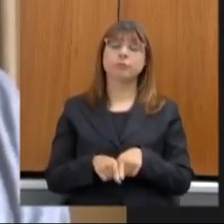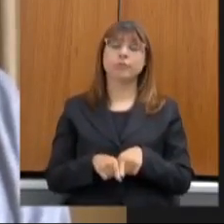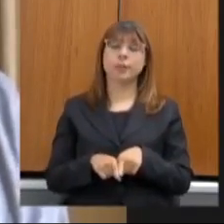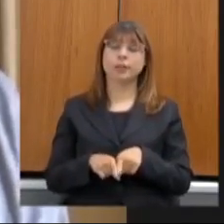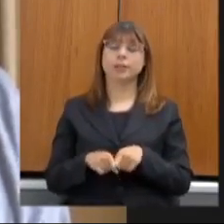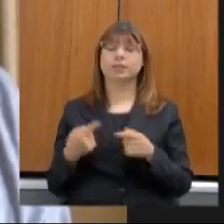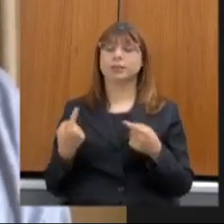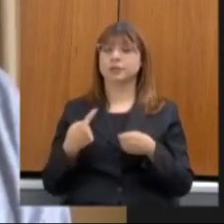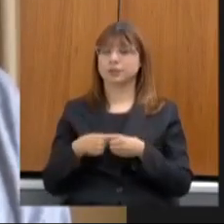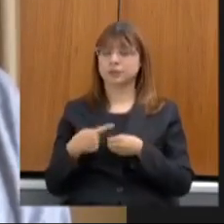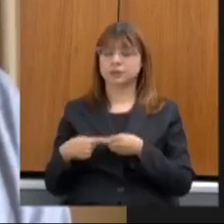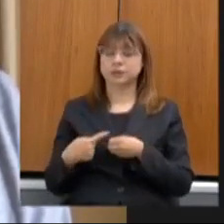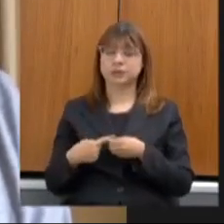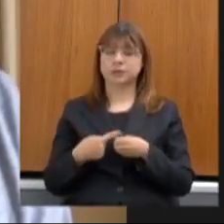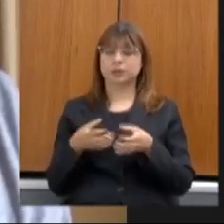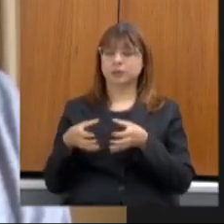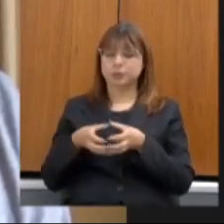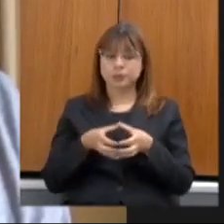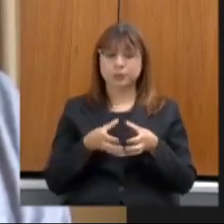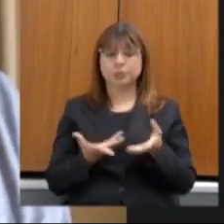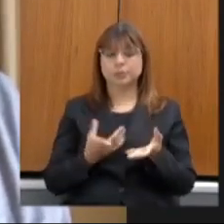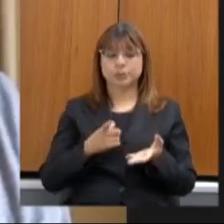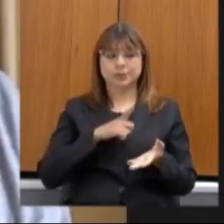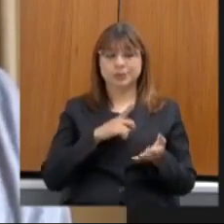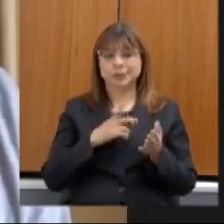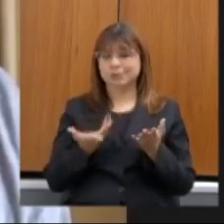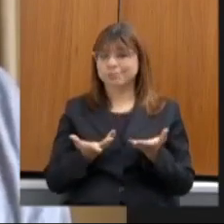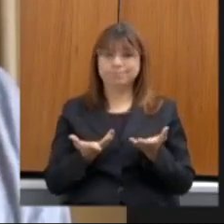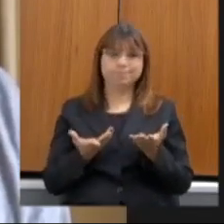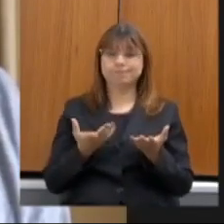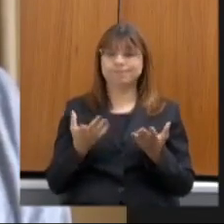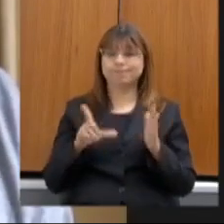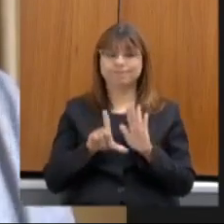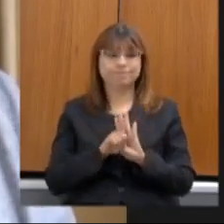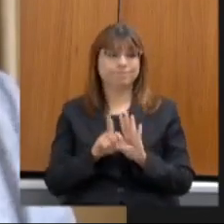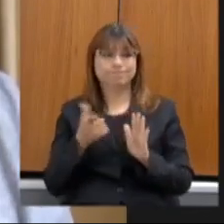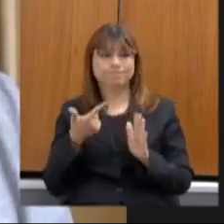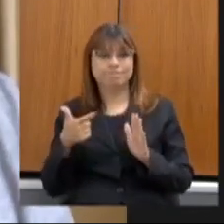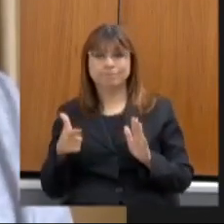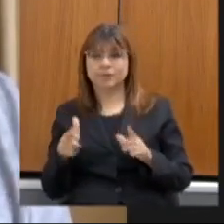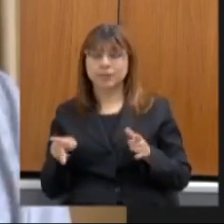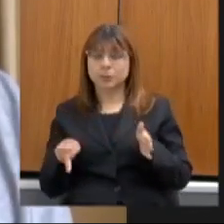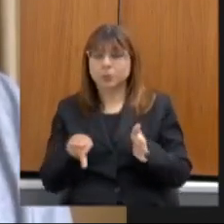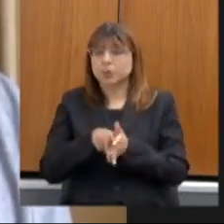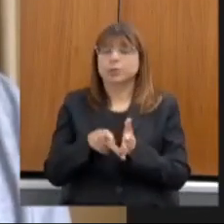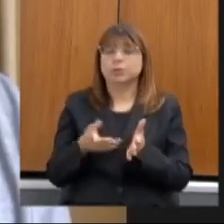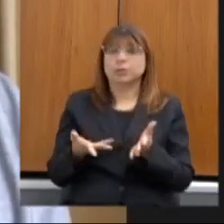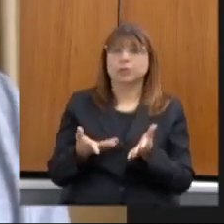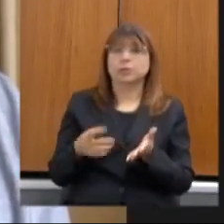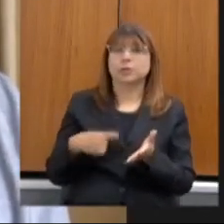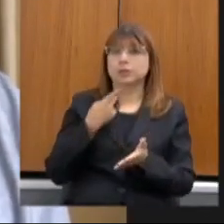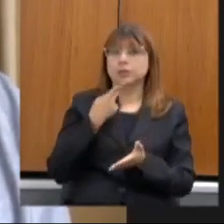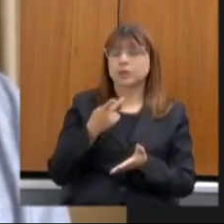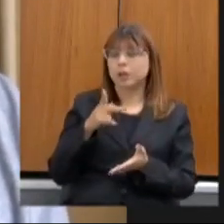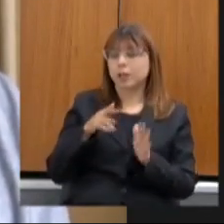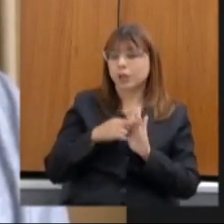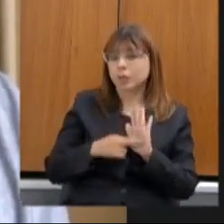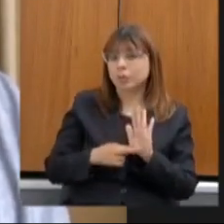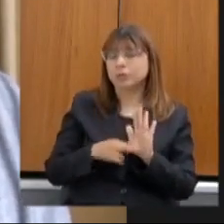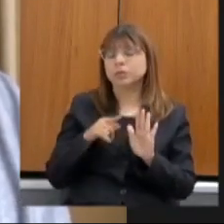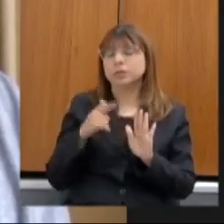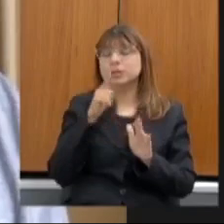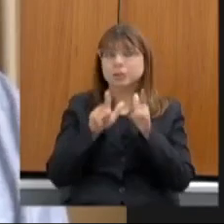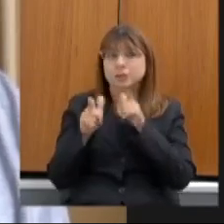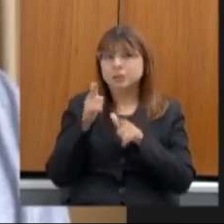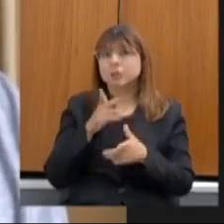estão Vivendo em situação aí celular é um quando a gente fala de organização Urbana e fala que uma questão que